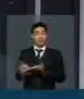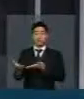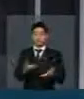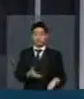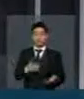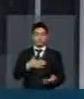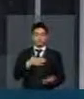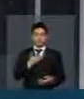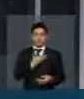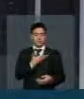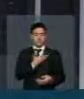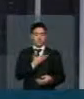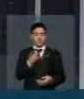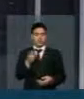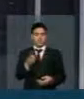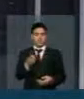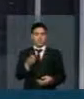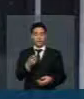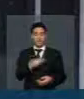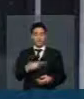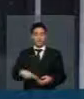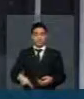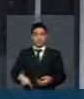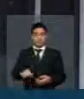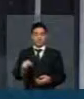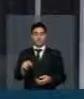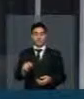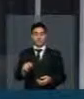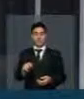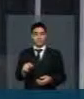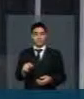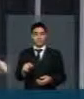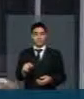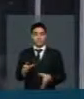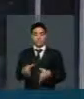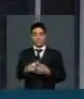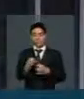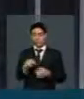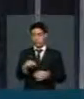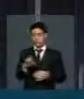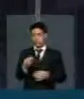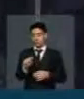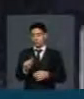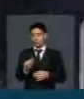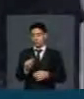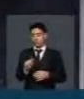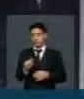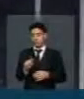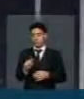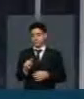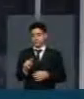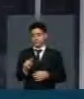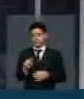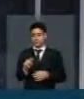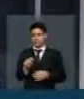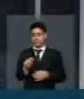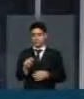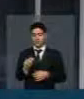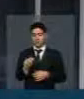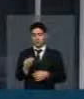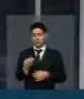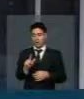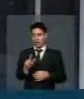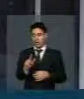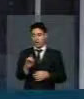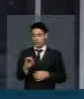meu grande amigo, presidente da CONTAG, o Albertinho Brock, lá de alto